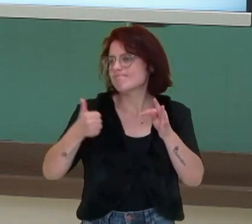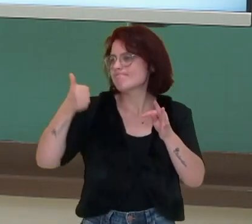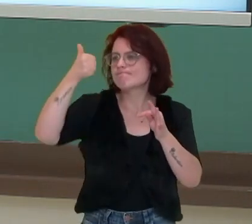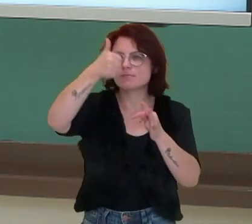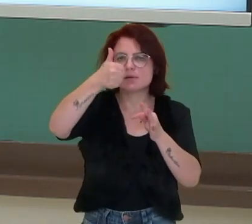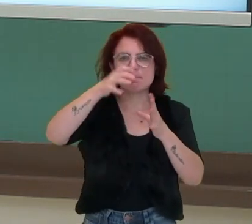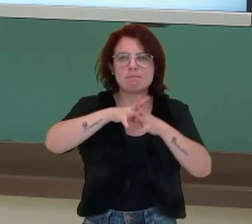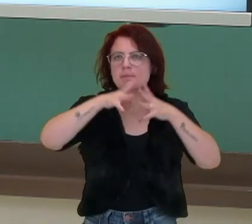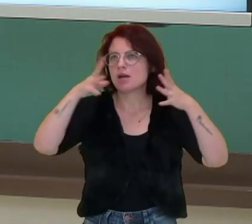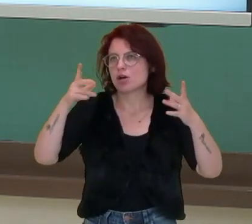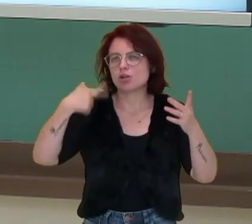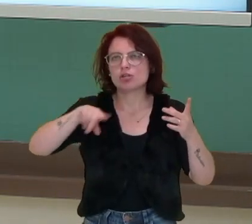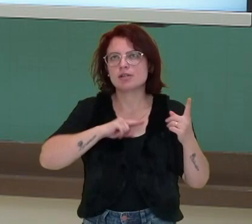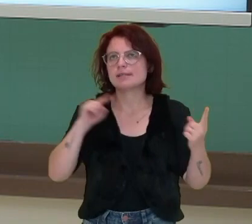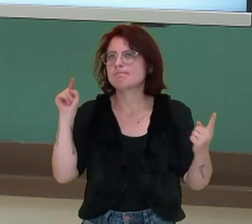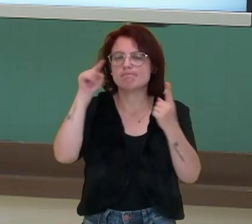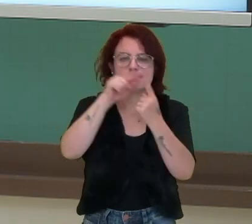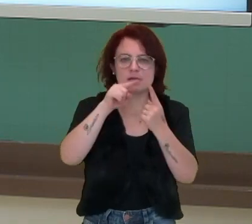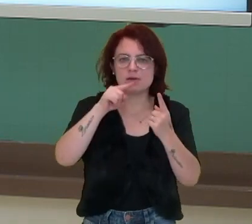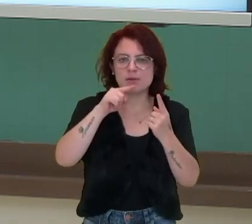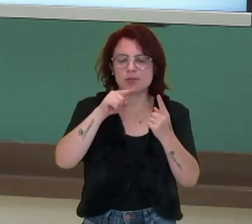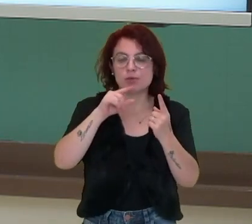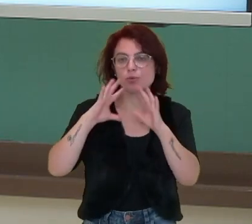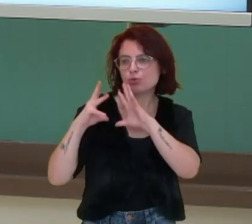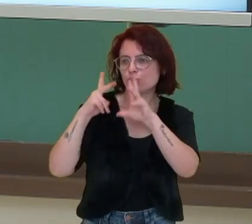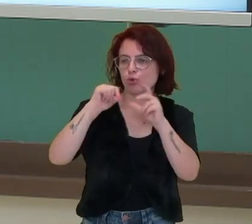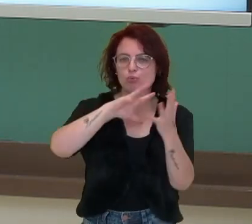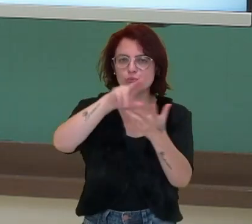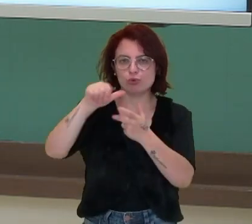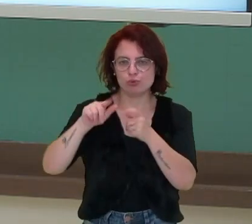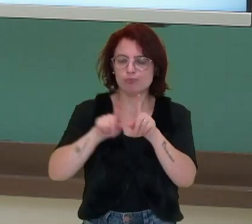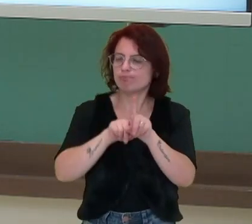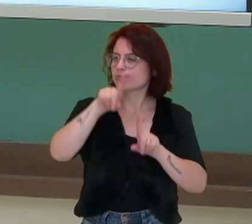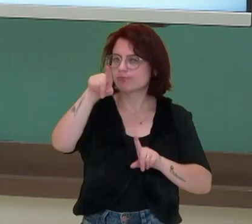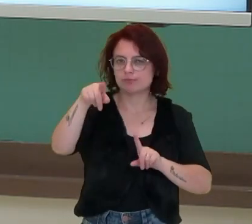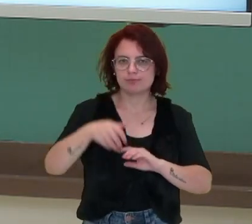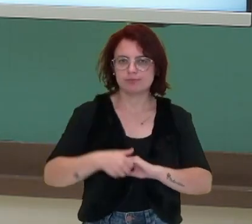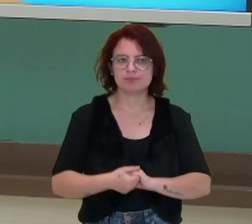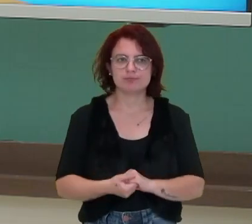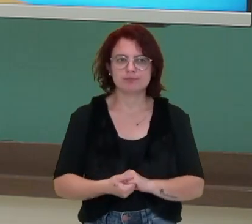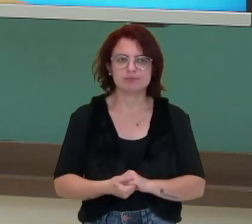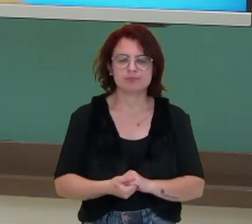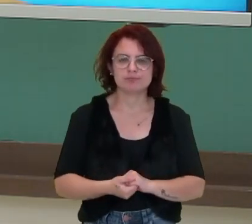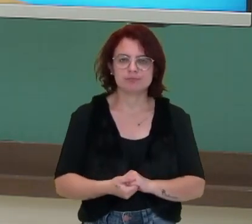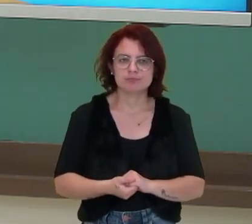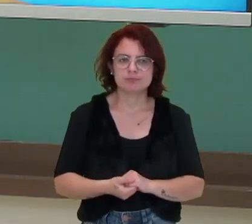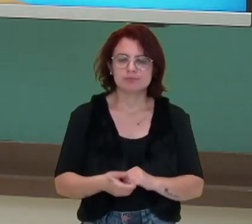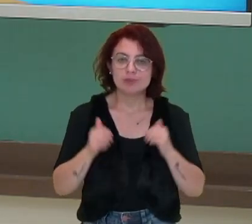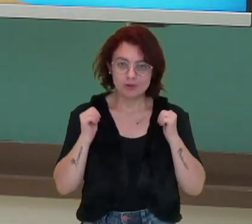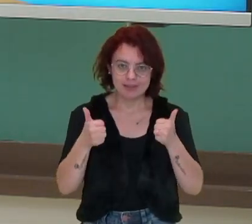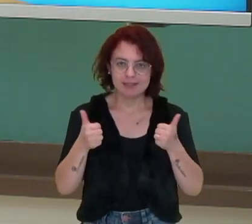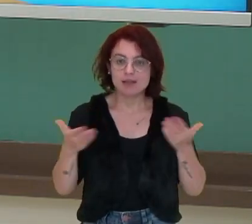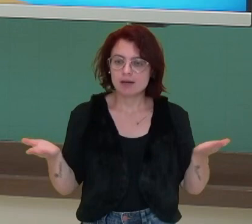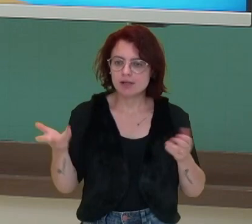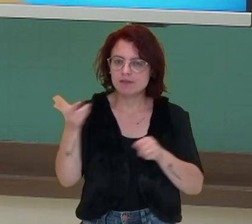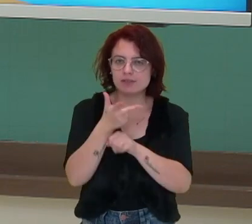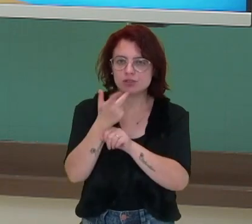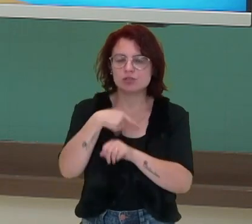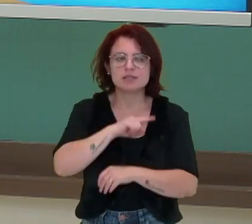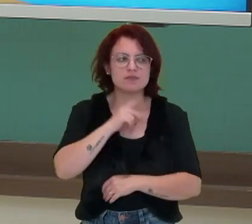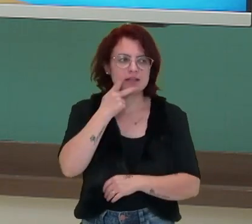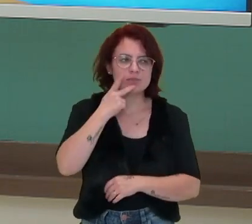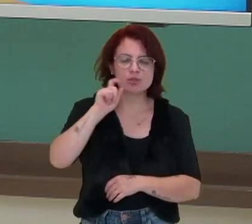grande meta da Itália é para se tornar referência no mundo, deixando o passado para trás e o futuro à sua frente. Ok?